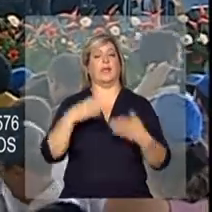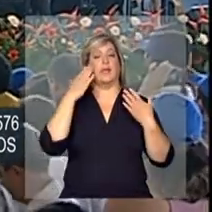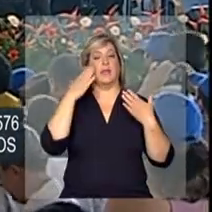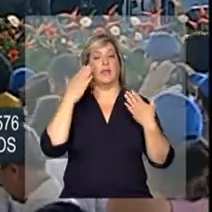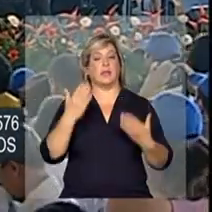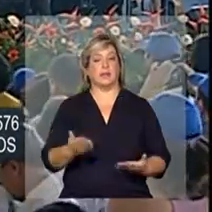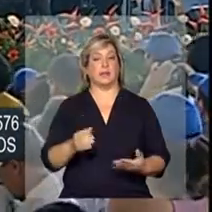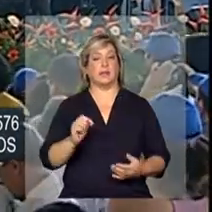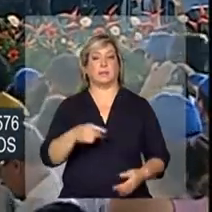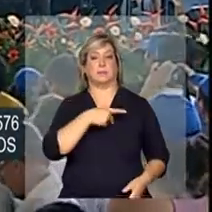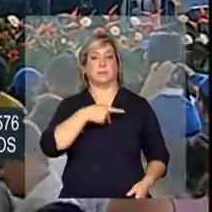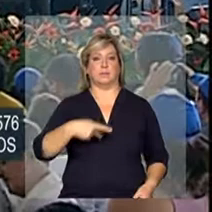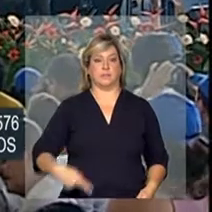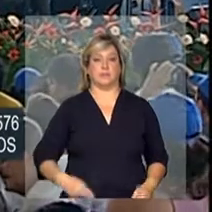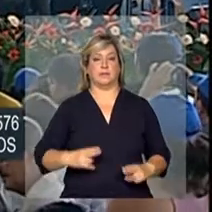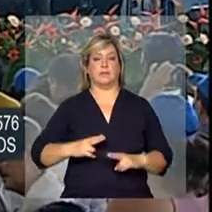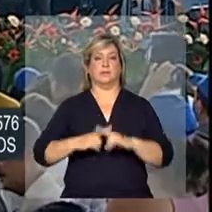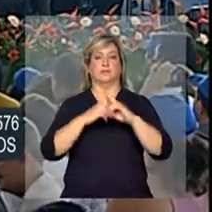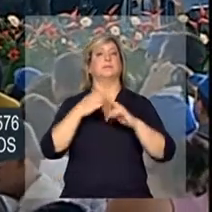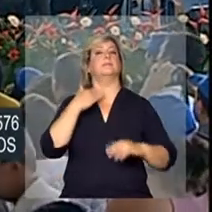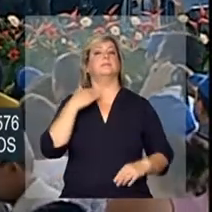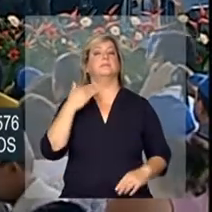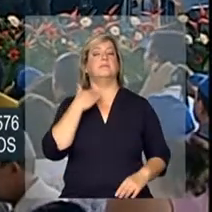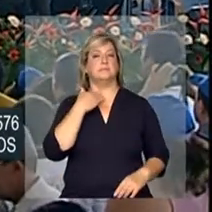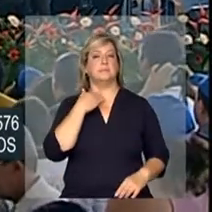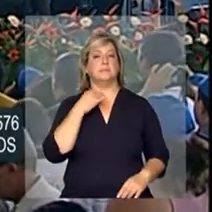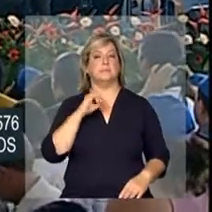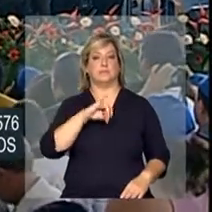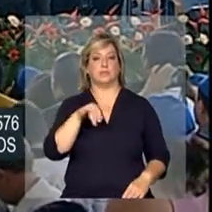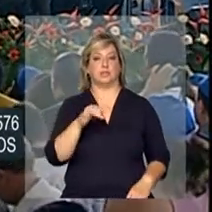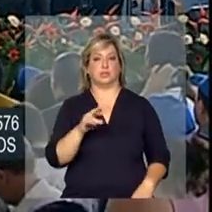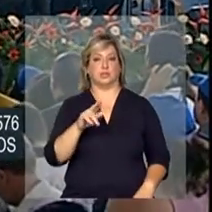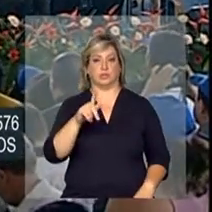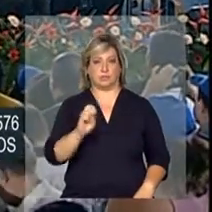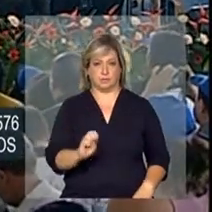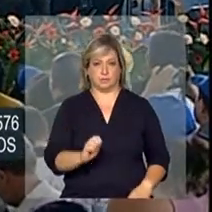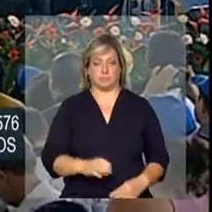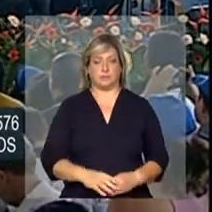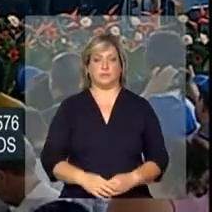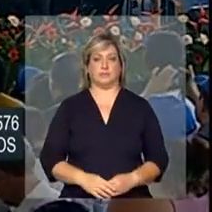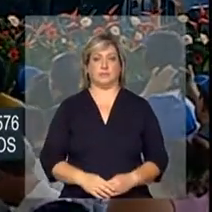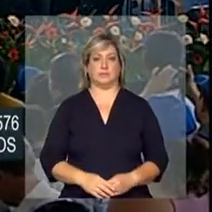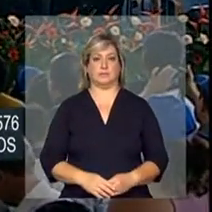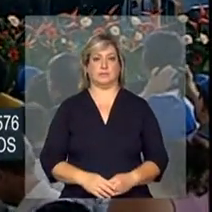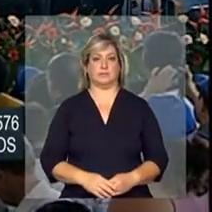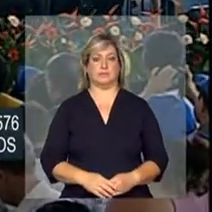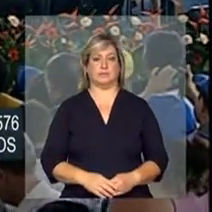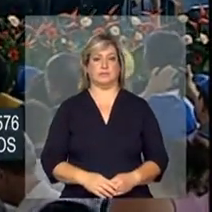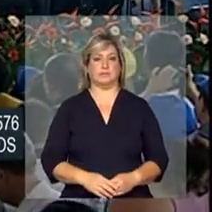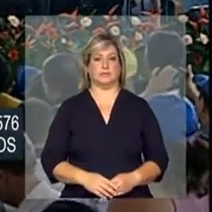Agradecer o presidente da Caixa Econômica Federal, Jorge Hereda, e